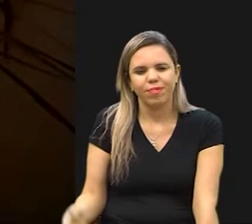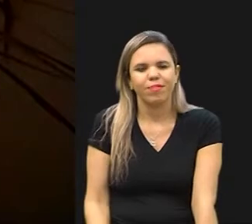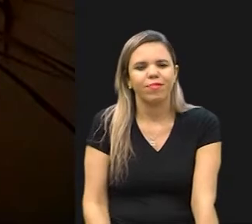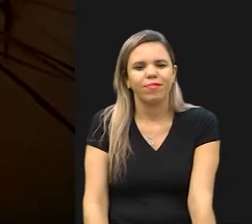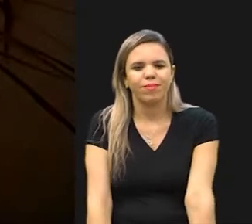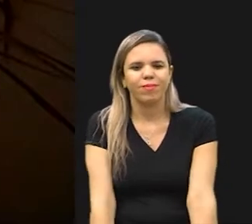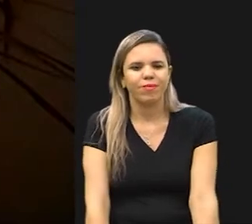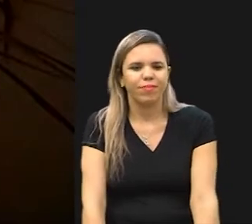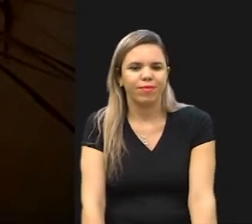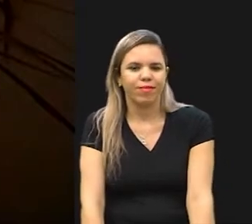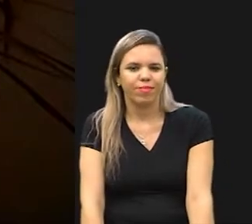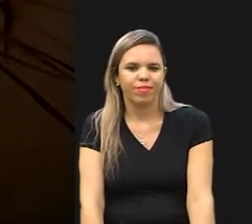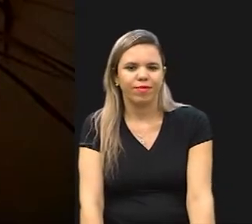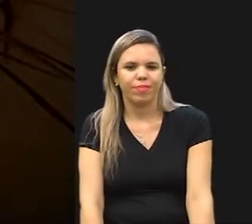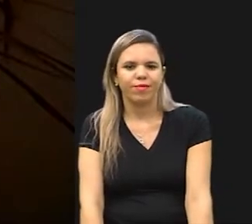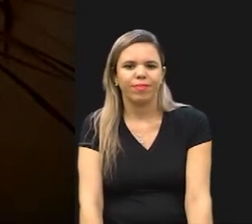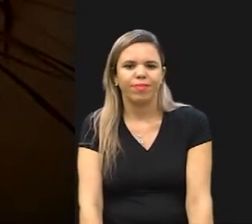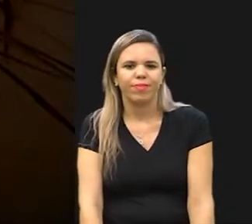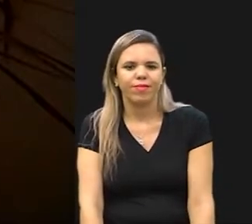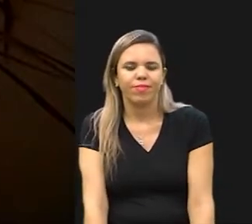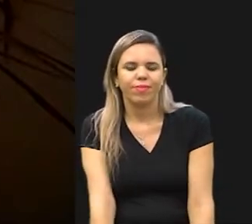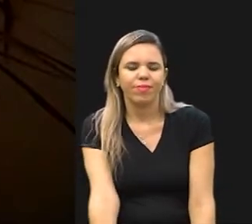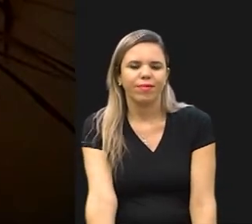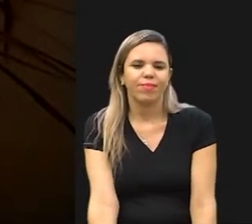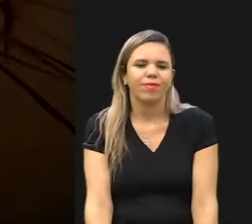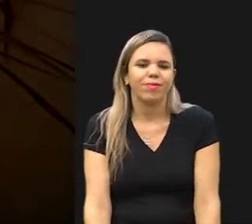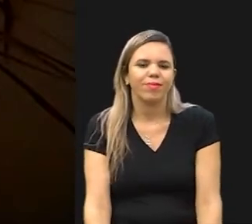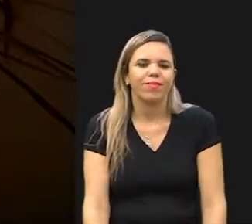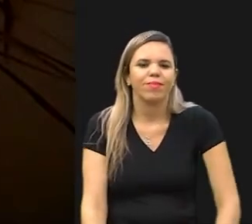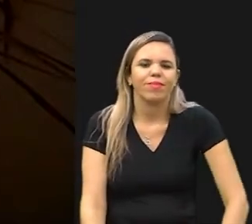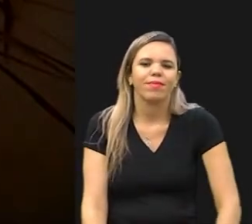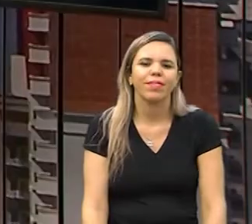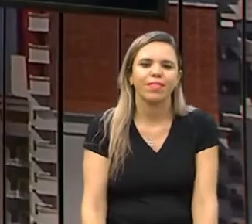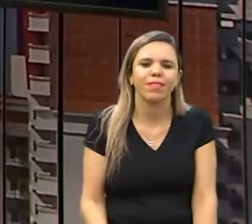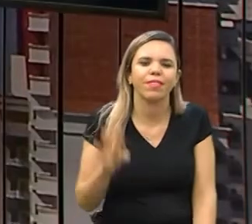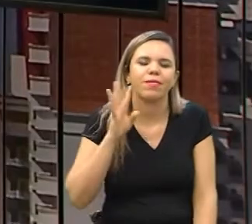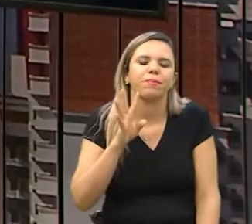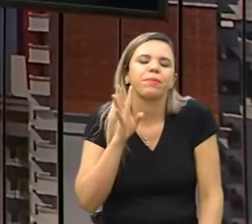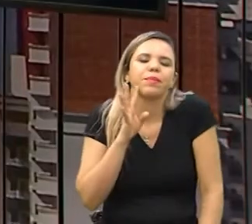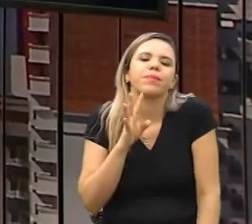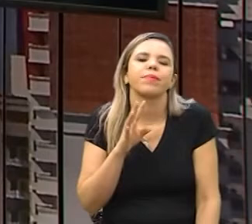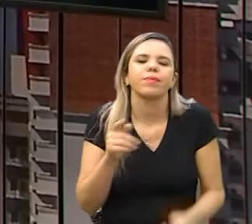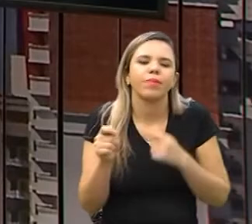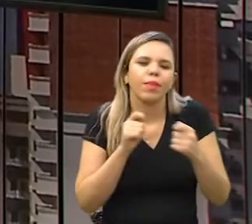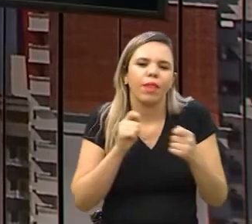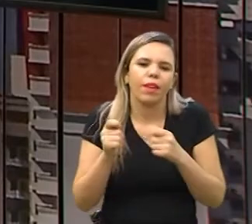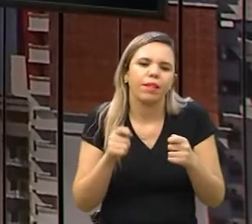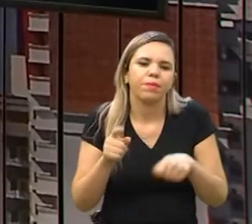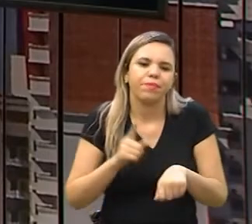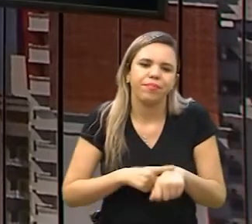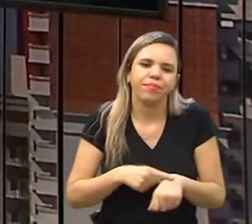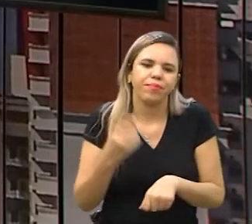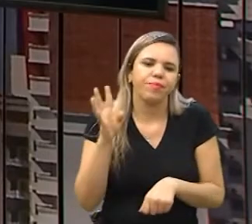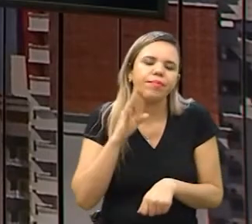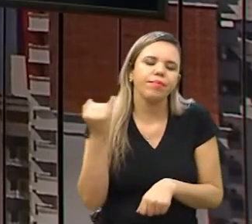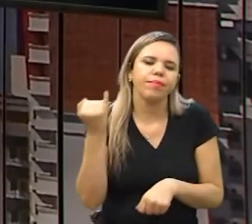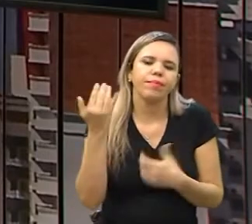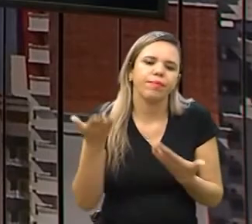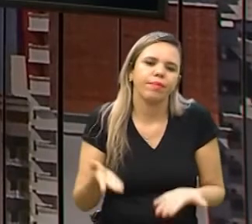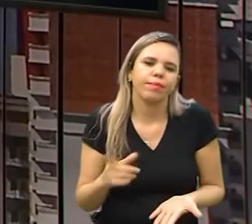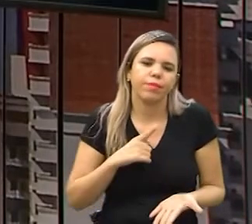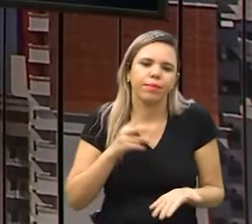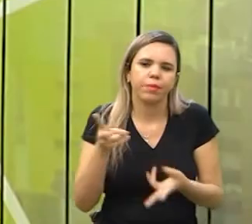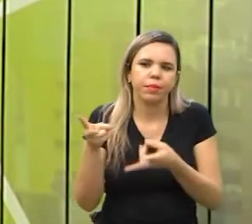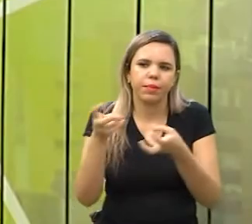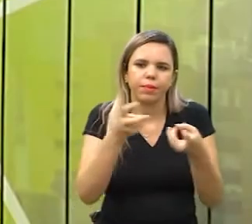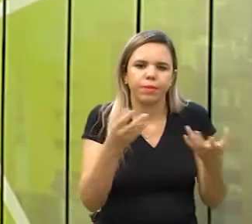19 971 51 9609. Legal. Luísa, essa entrevista veio num momento muito legal, porque